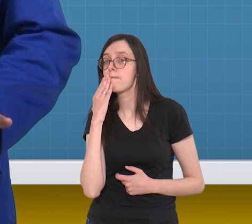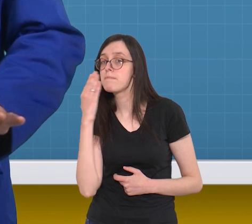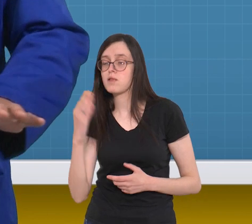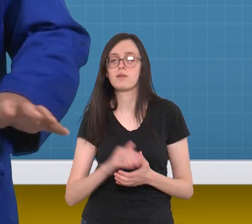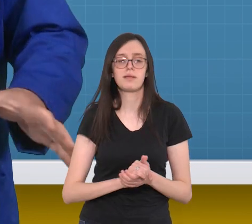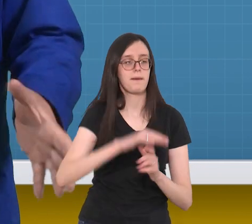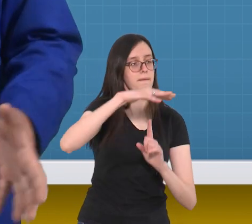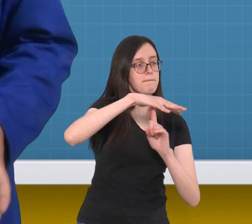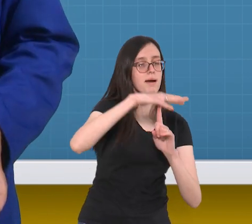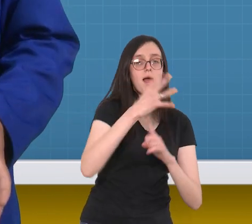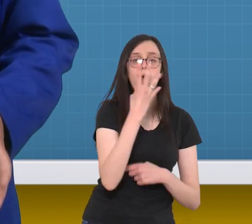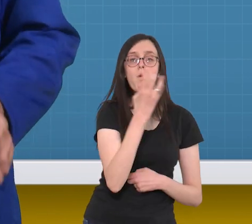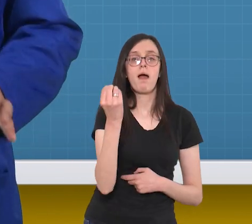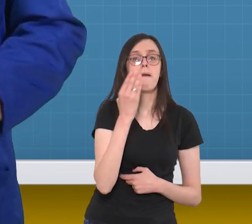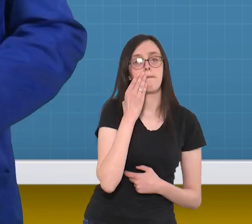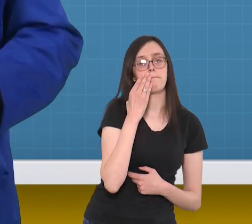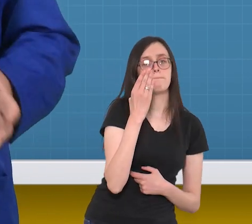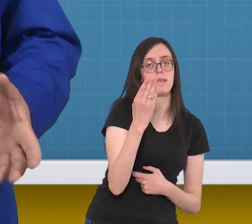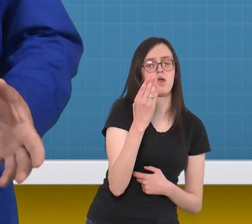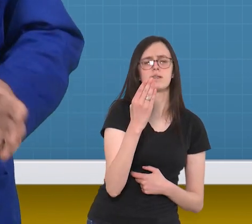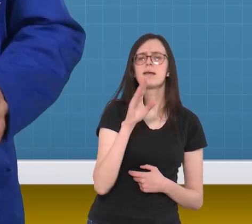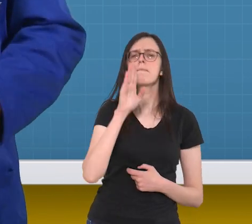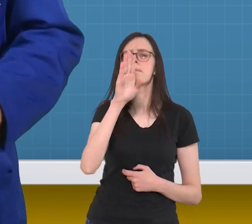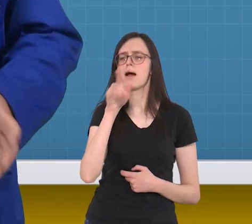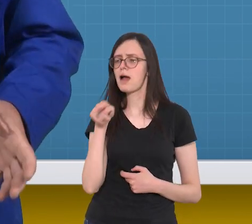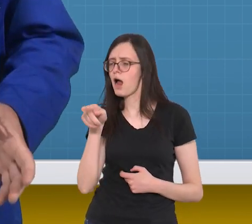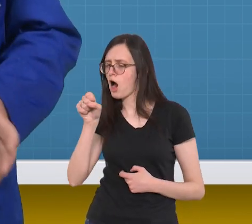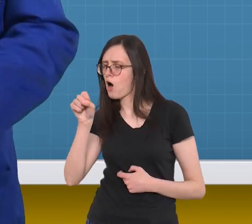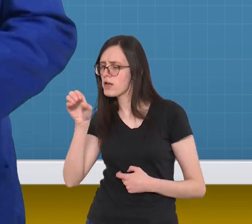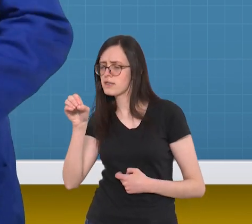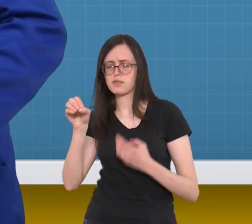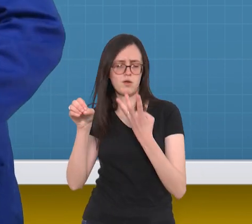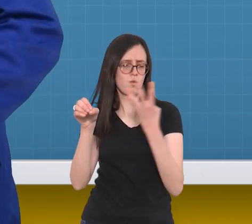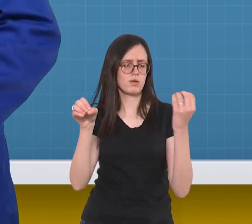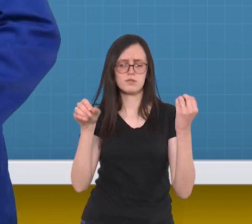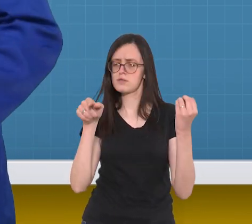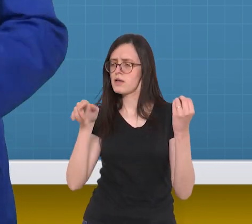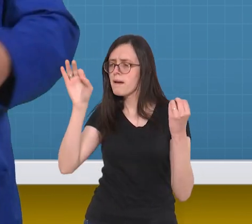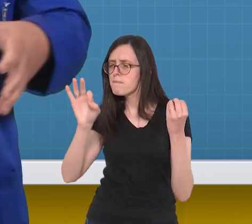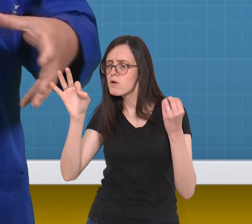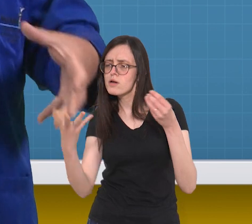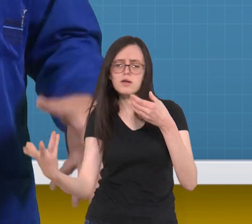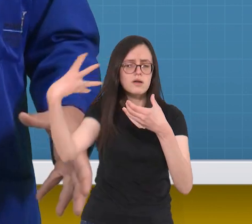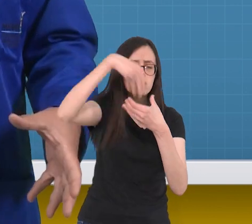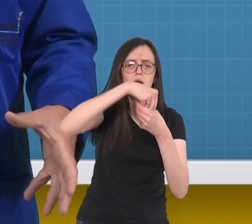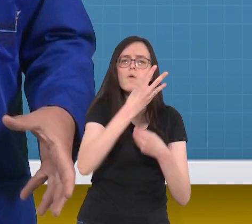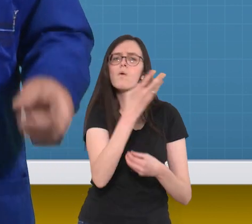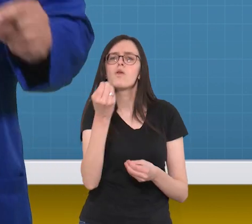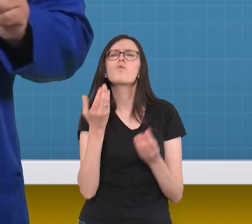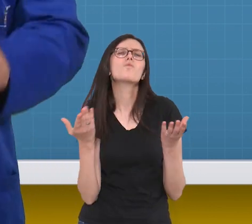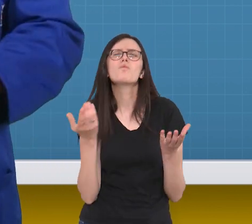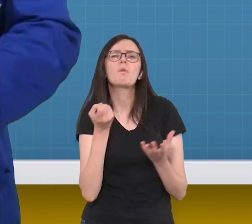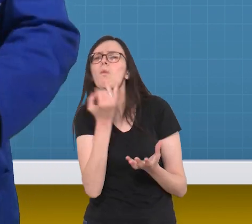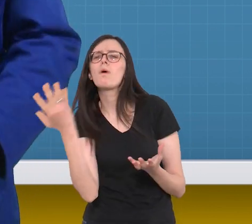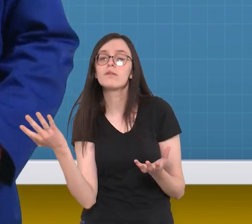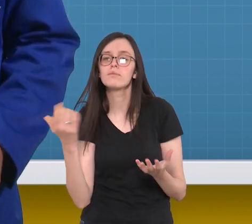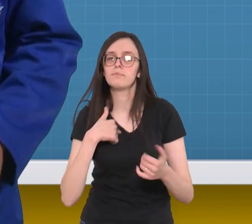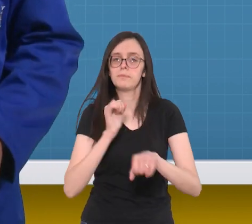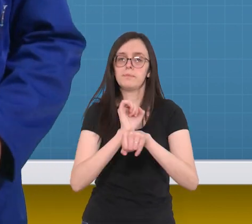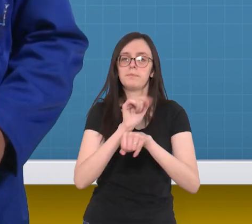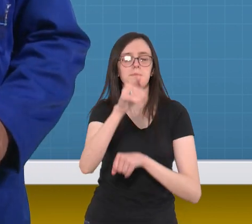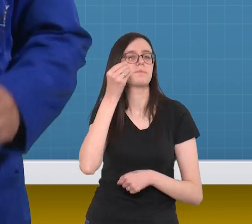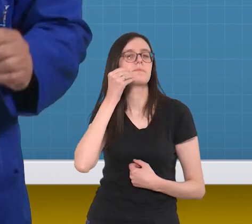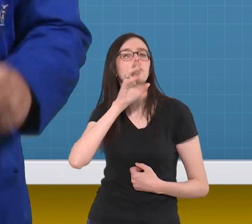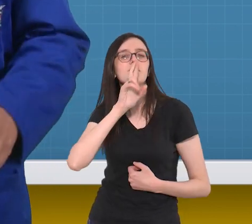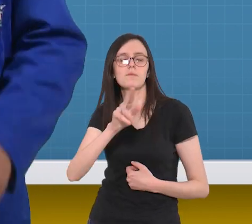Paraná cerca de 400 bilhões. Quanto percentualmente os 80 está dentro dos 400? Eu aguardo